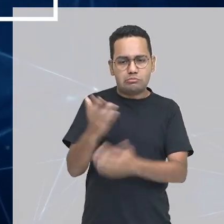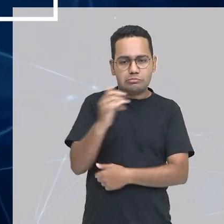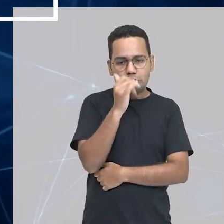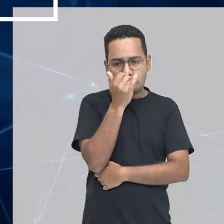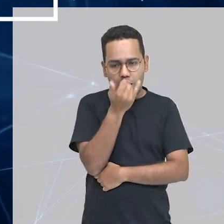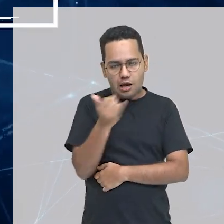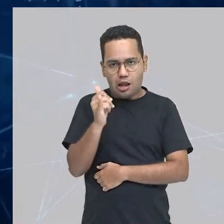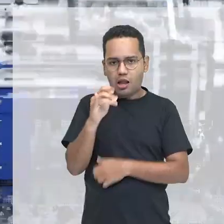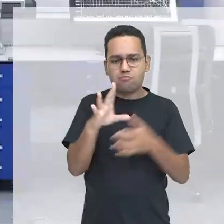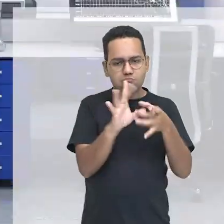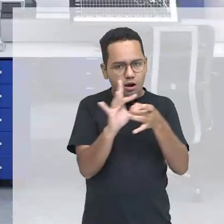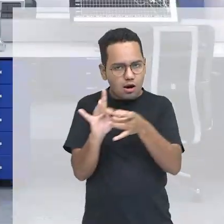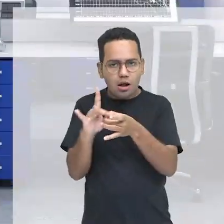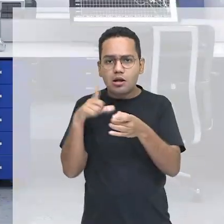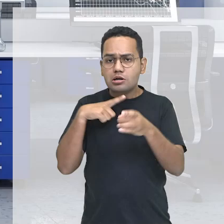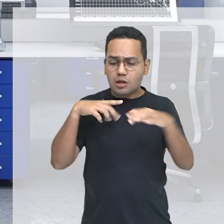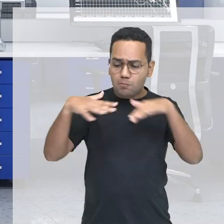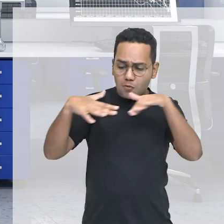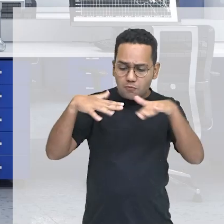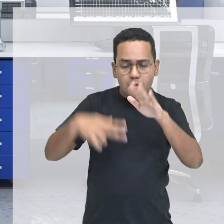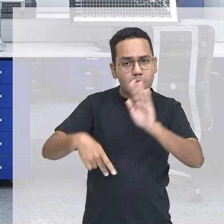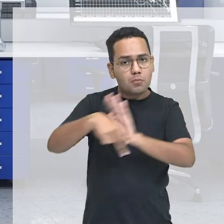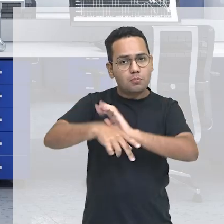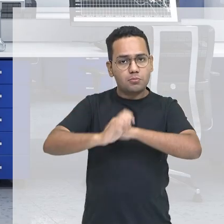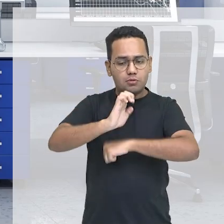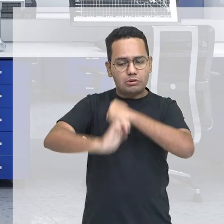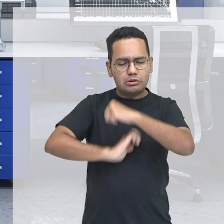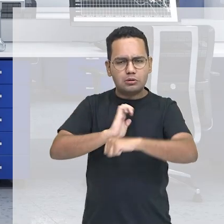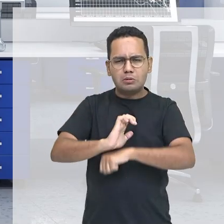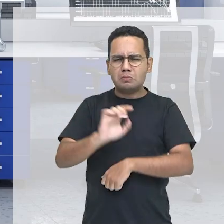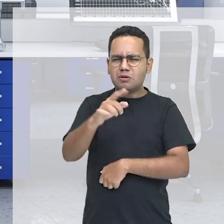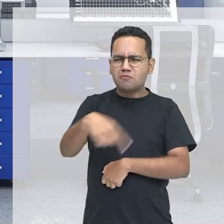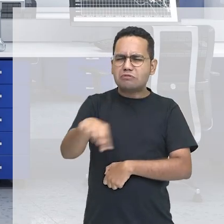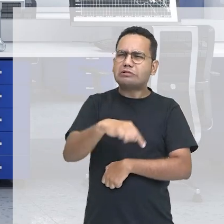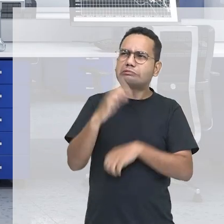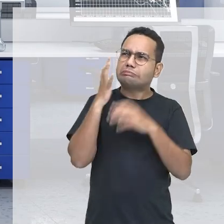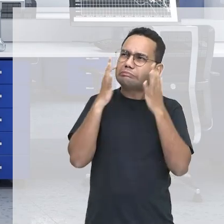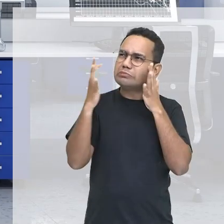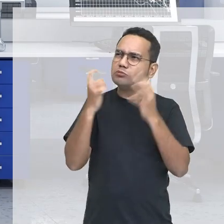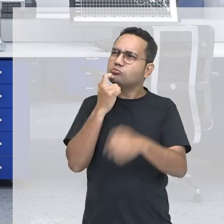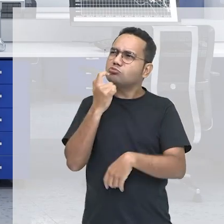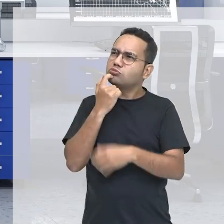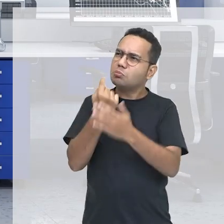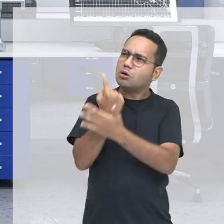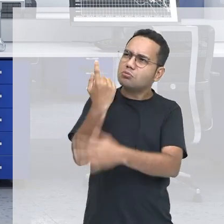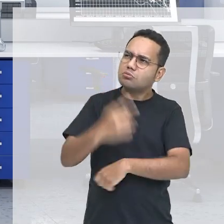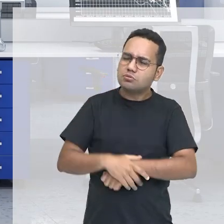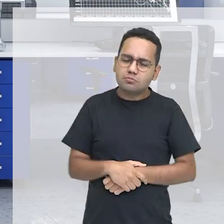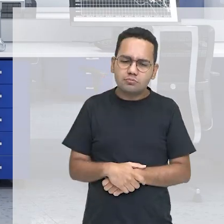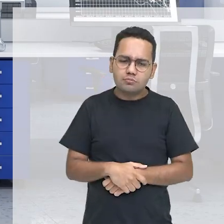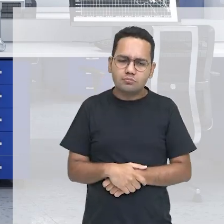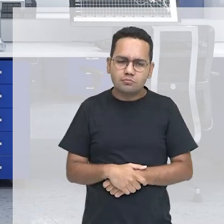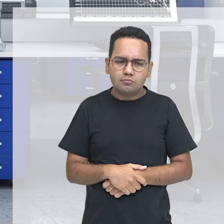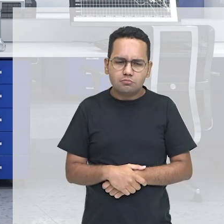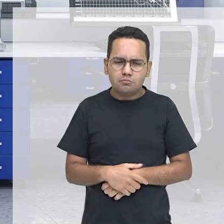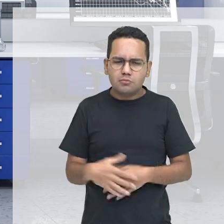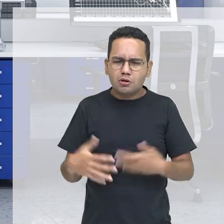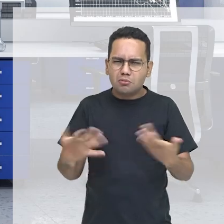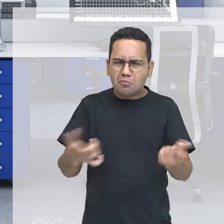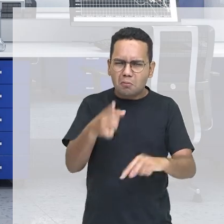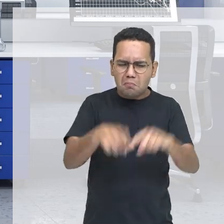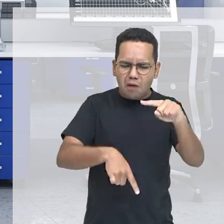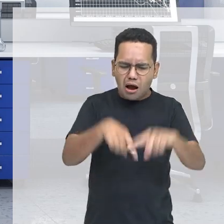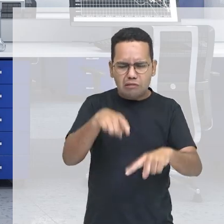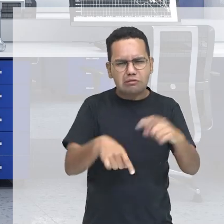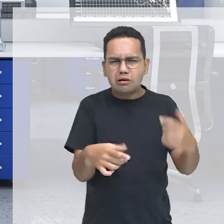em movimento. E você pode estar se perguntando quais são esses dispositivos e por